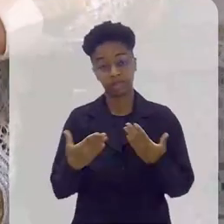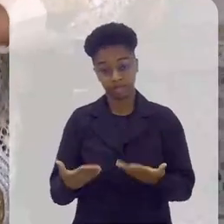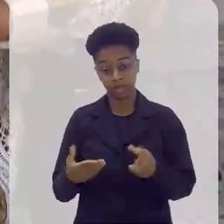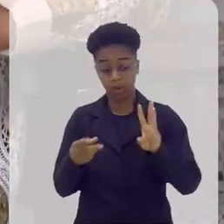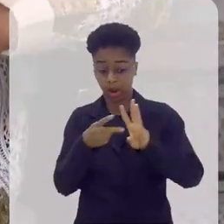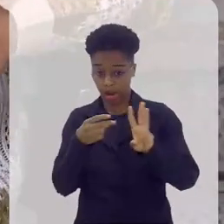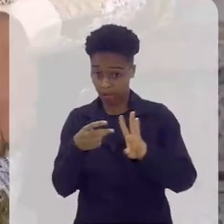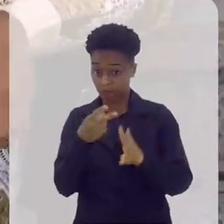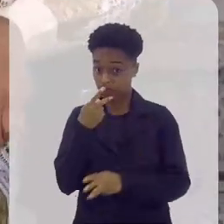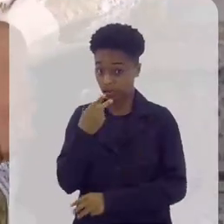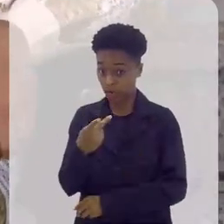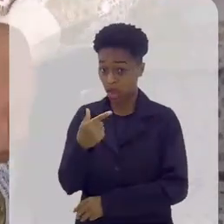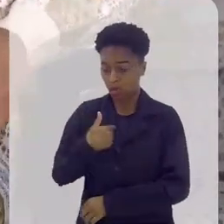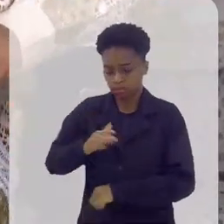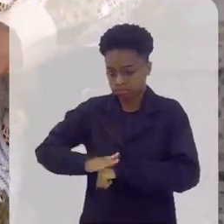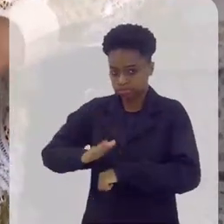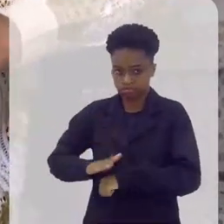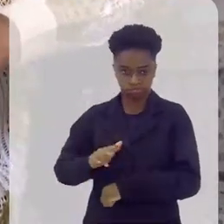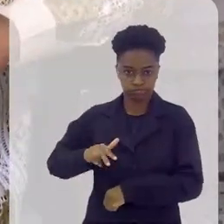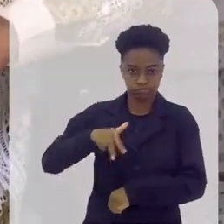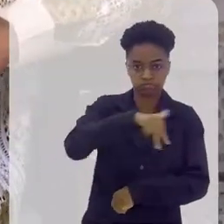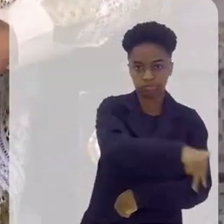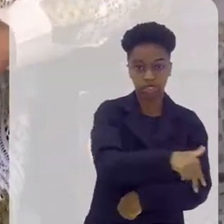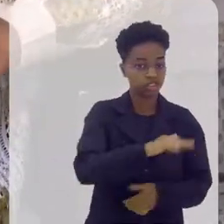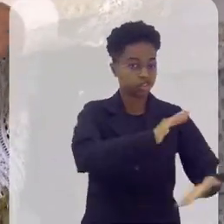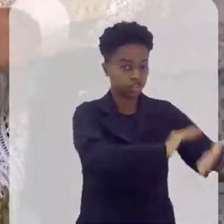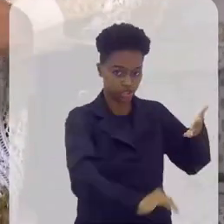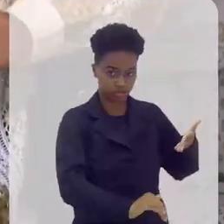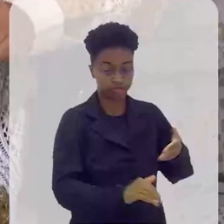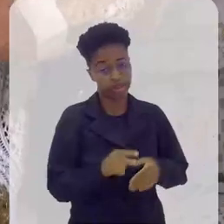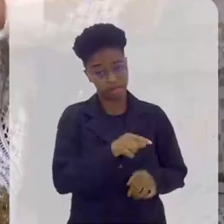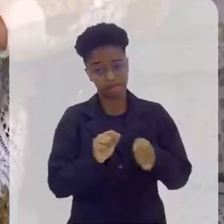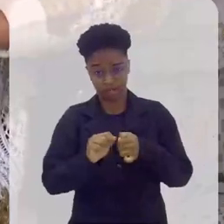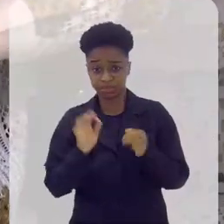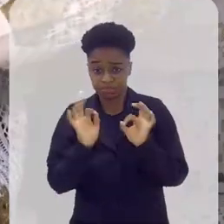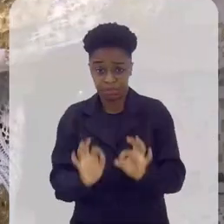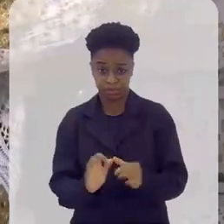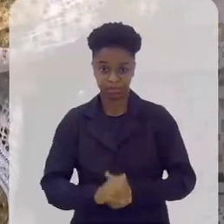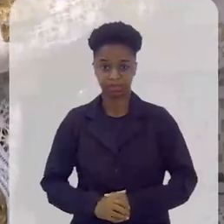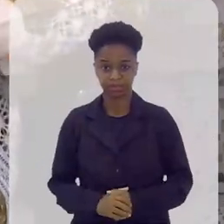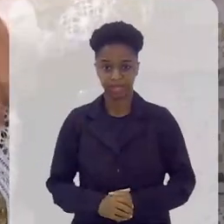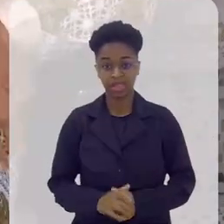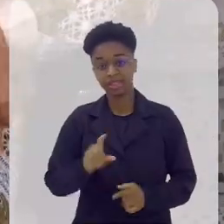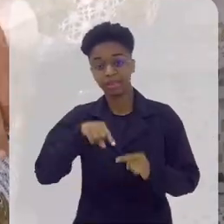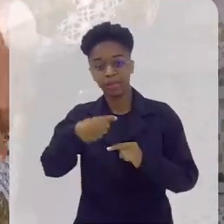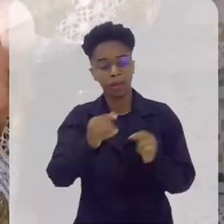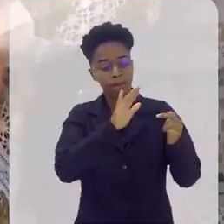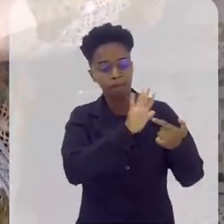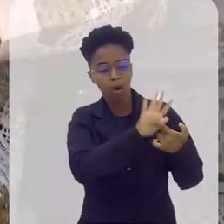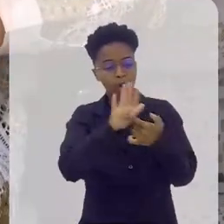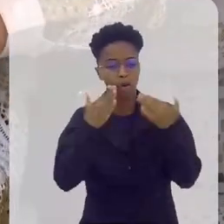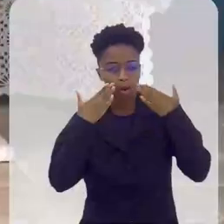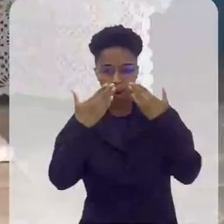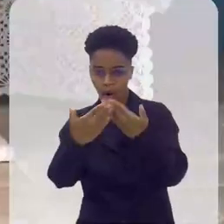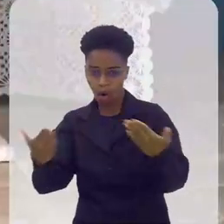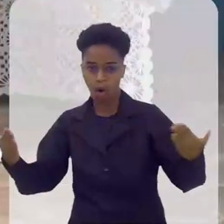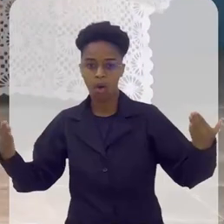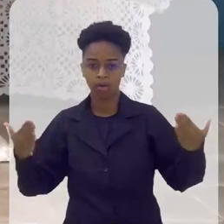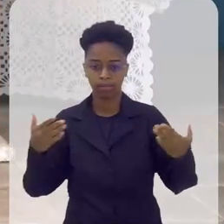E o caboclo então disse: eu vou pessoalmente tirar. E foi lá e tirou. E fez toda a revelação.